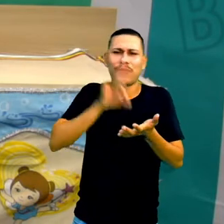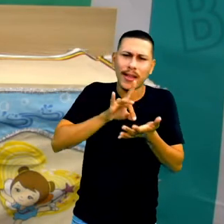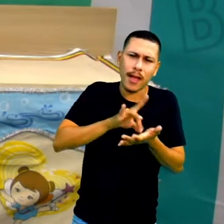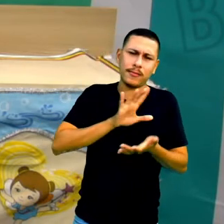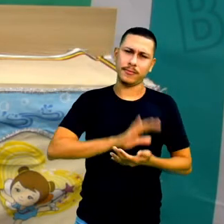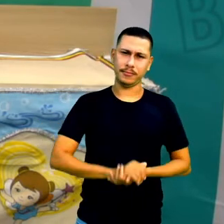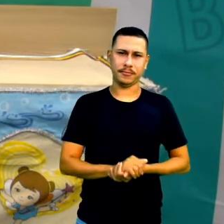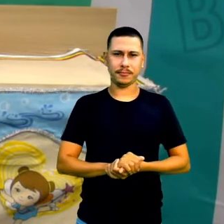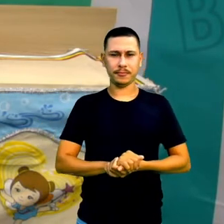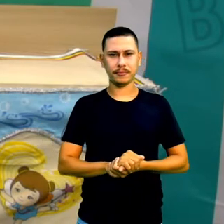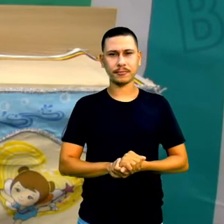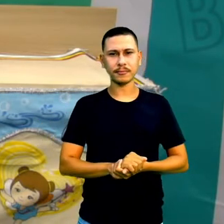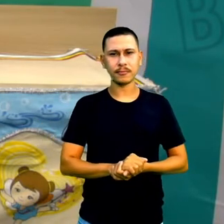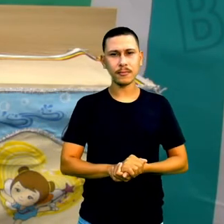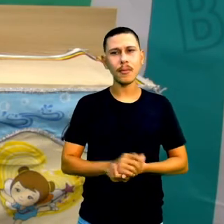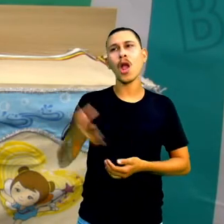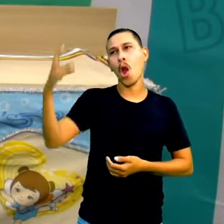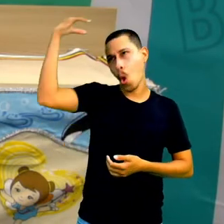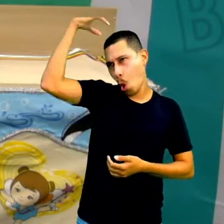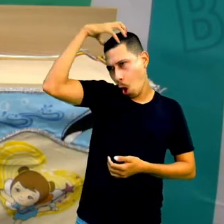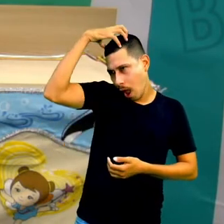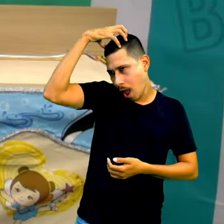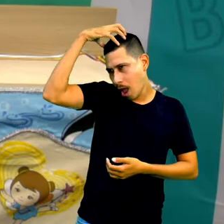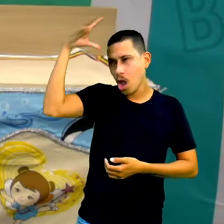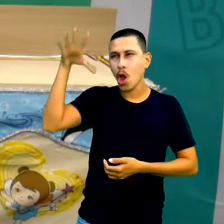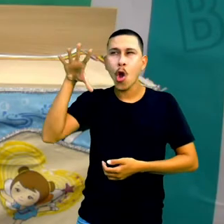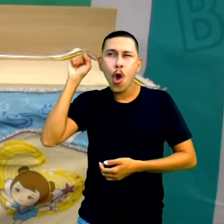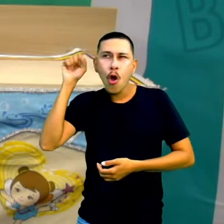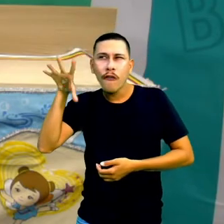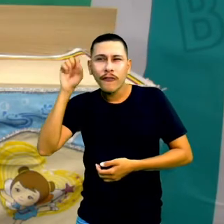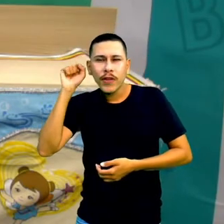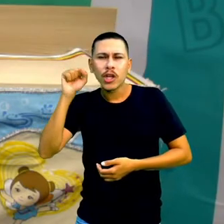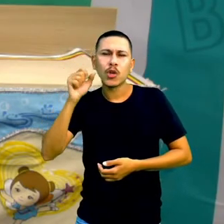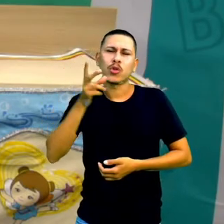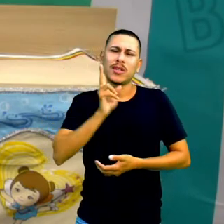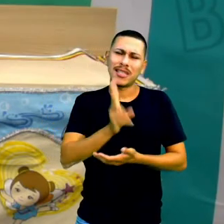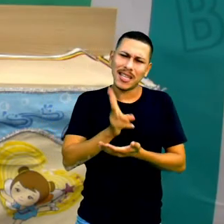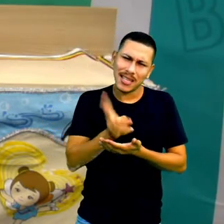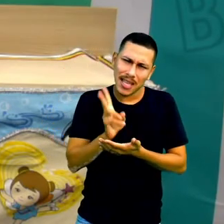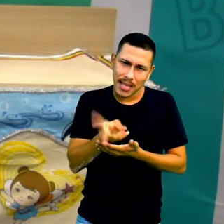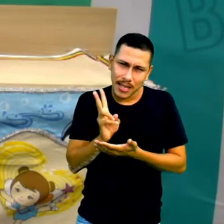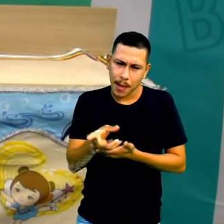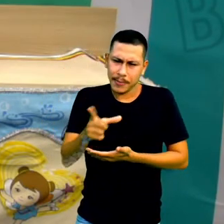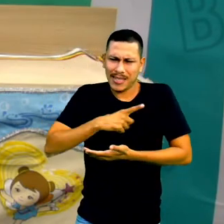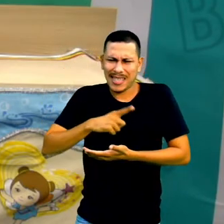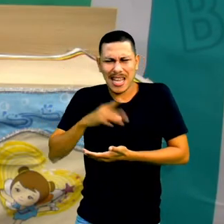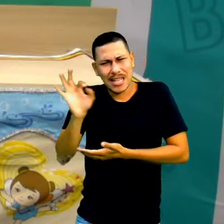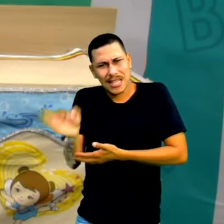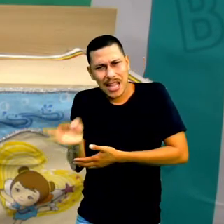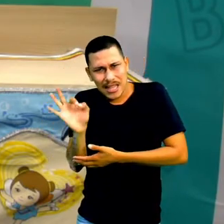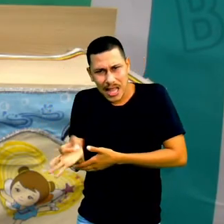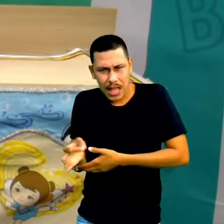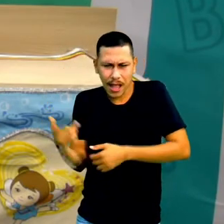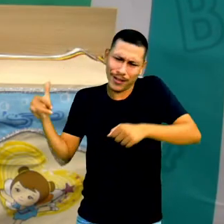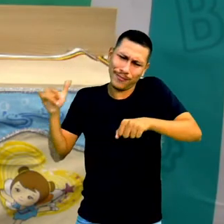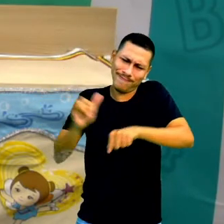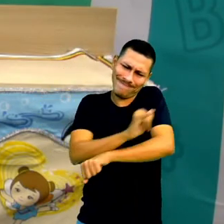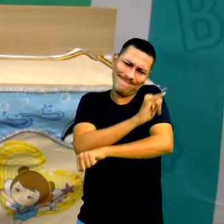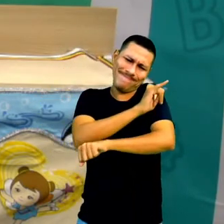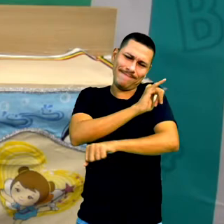então... ouviu tudo e cada vez mais se convencia de que foi